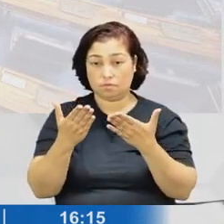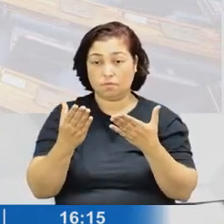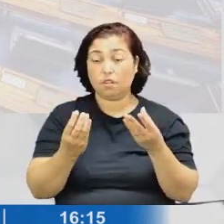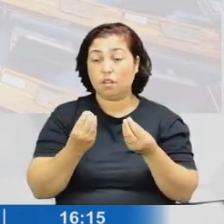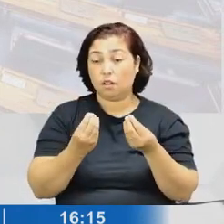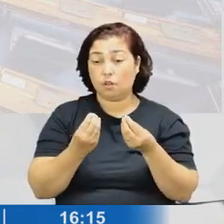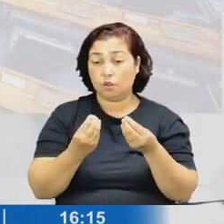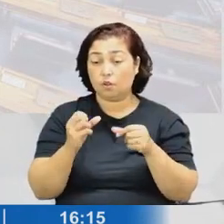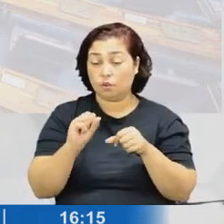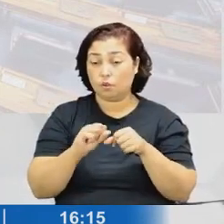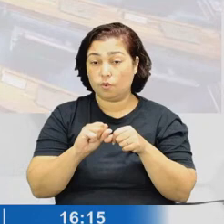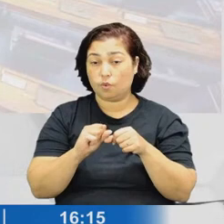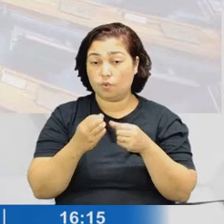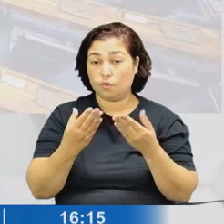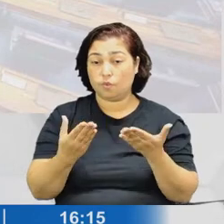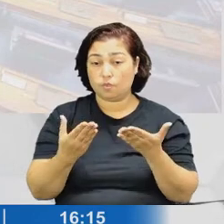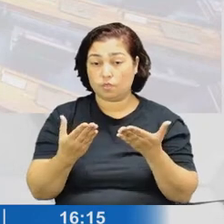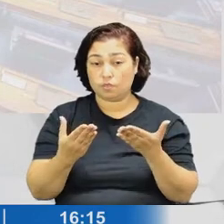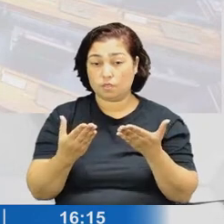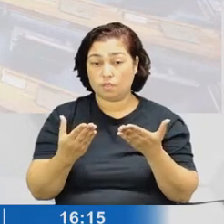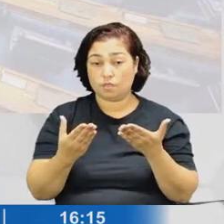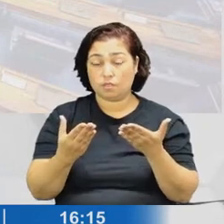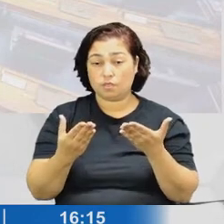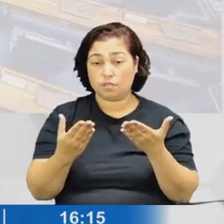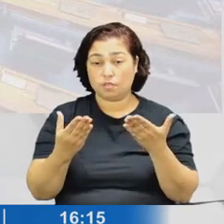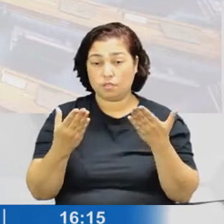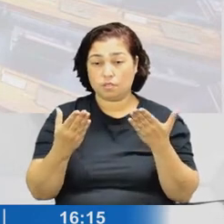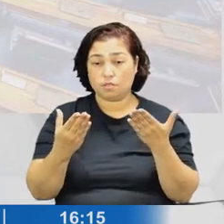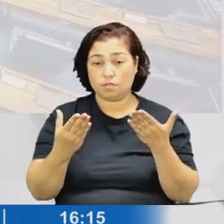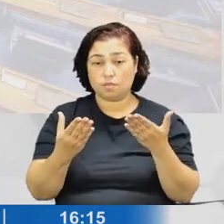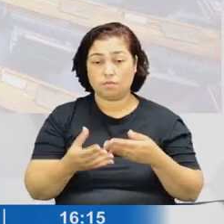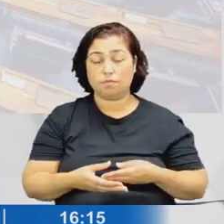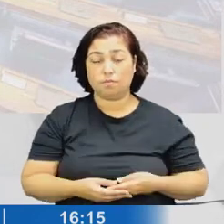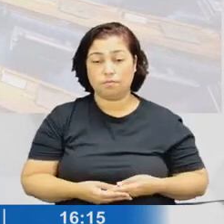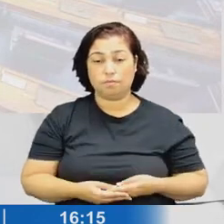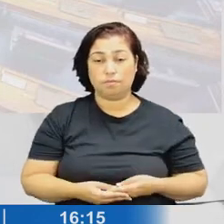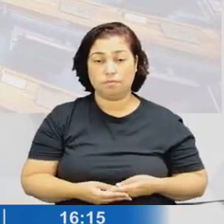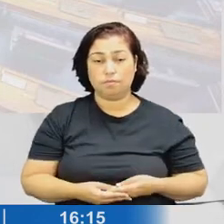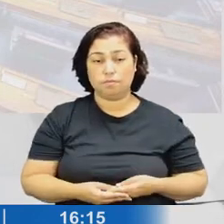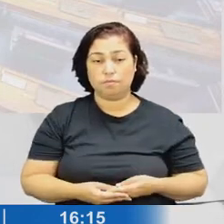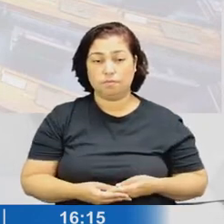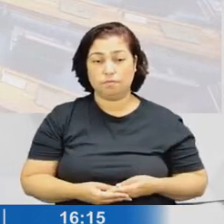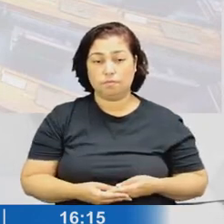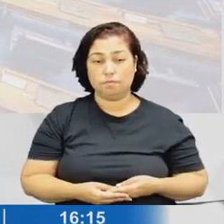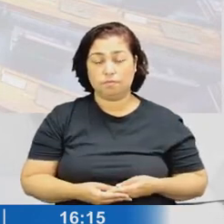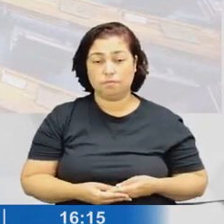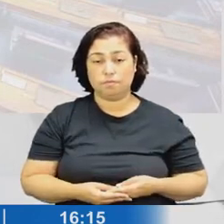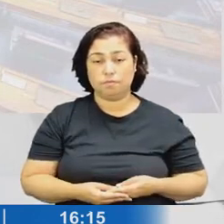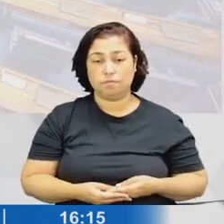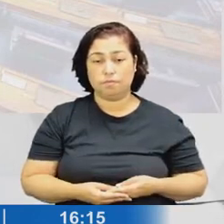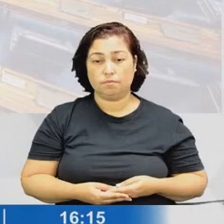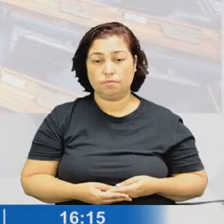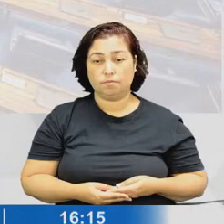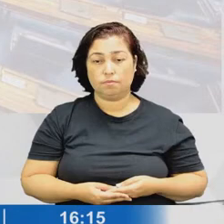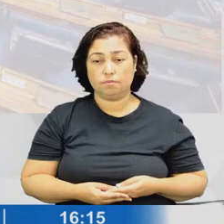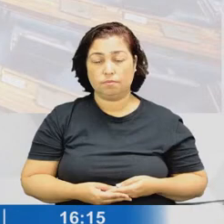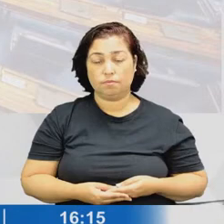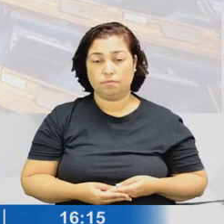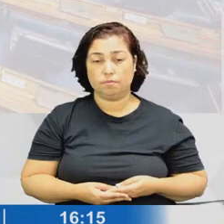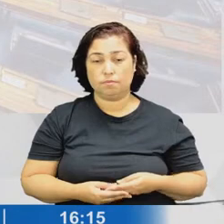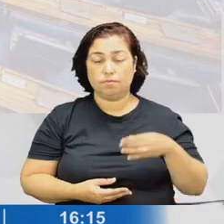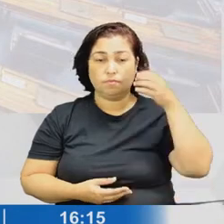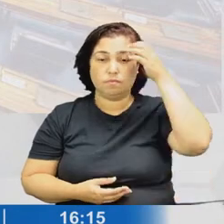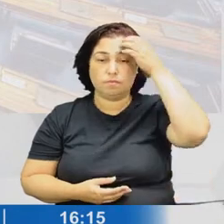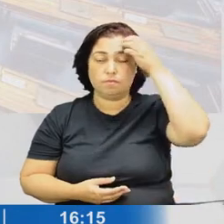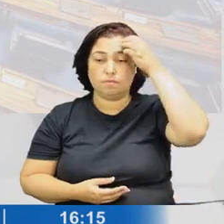alinhar isso para a direita e ele vai buscar voto agora de quem do PT do PSDB do pco do PSOL o álcool que vai ser votado pelo pessoal